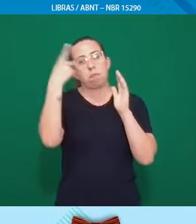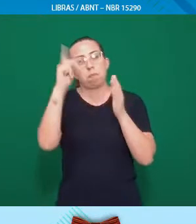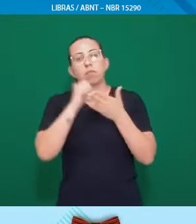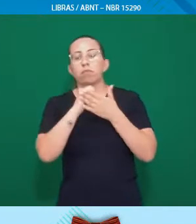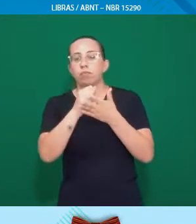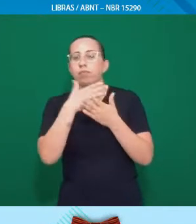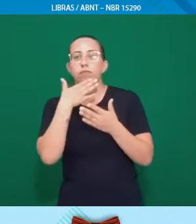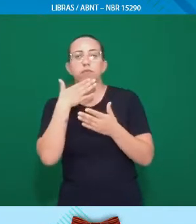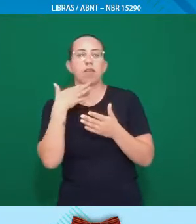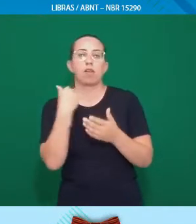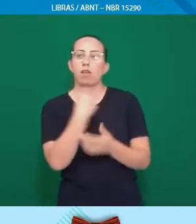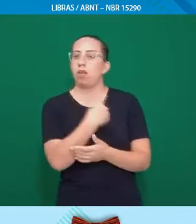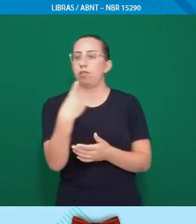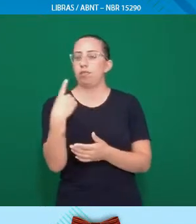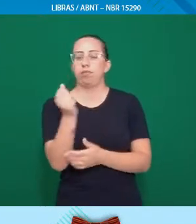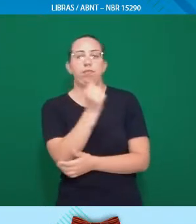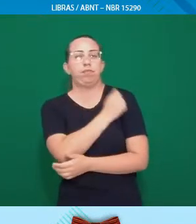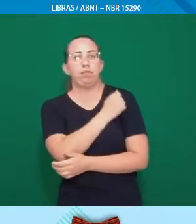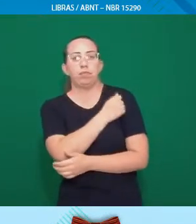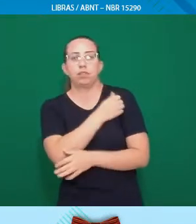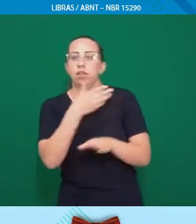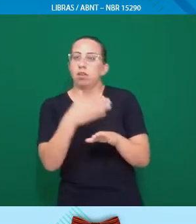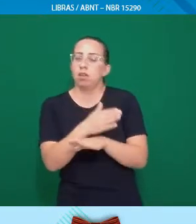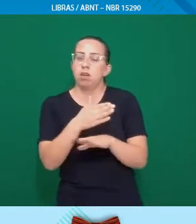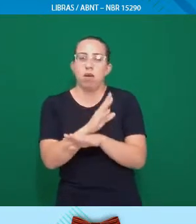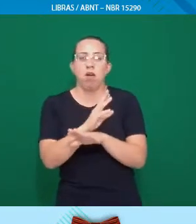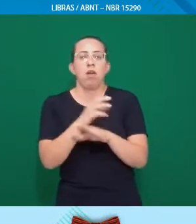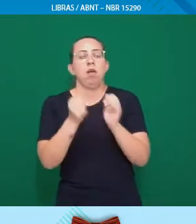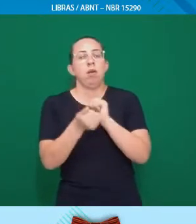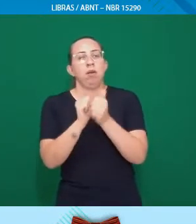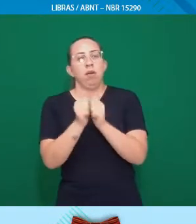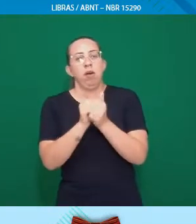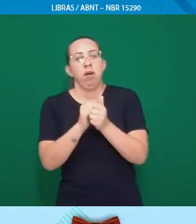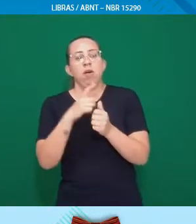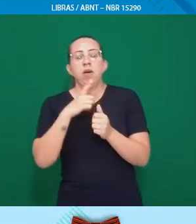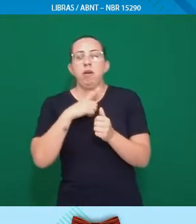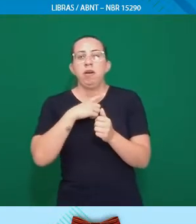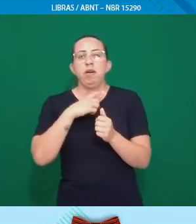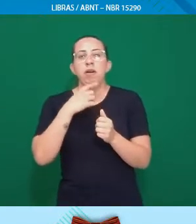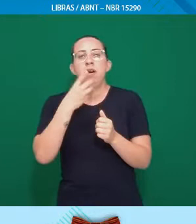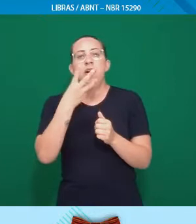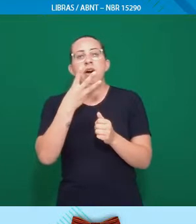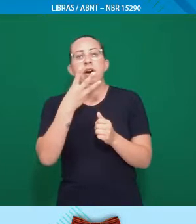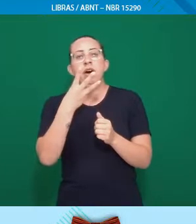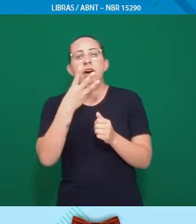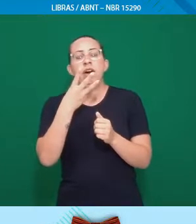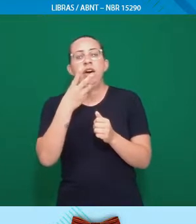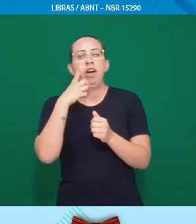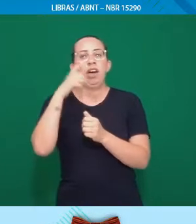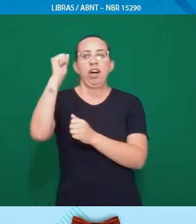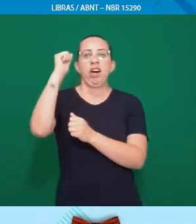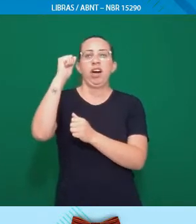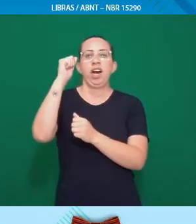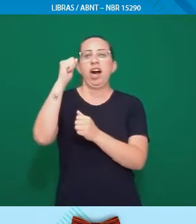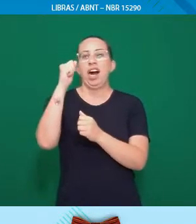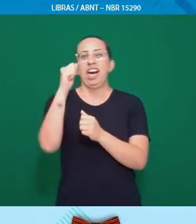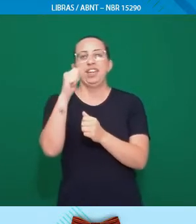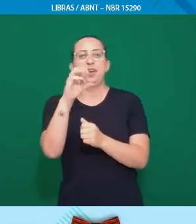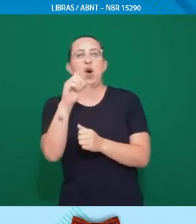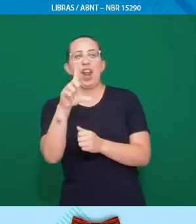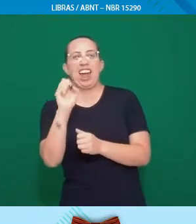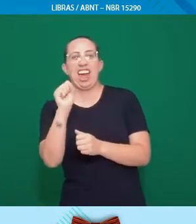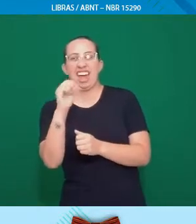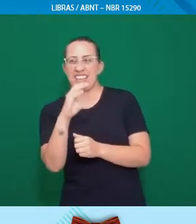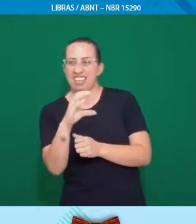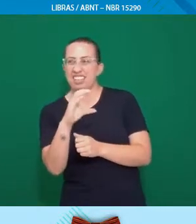incentivar os atletas que nos representam no município de Campos Novos e que tiveram resultados nos três maiores eventos Santa catarinas que